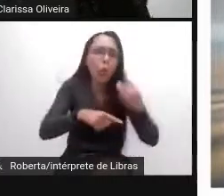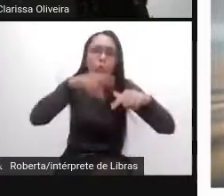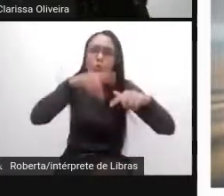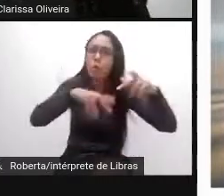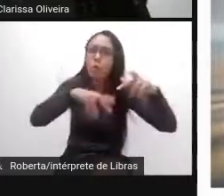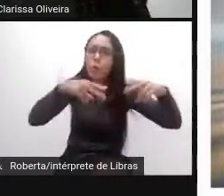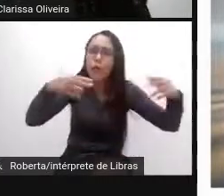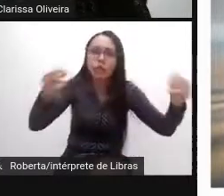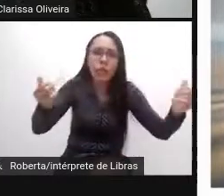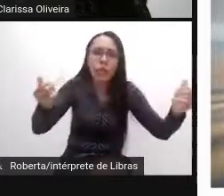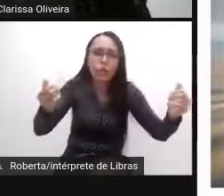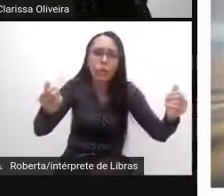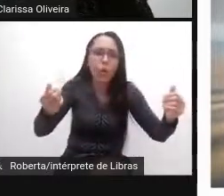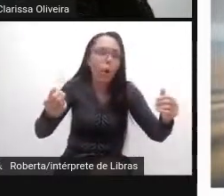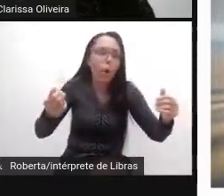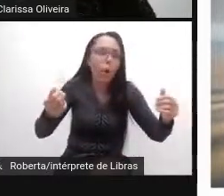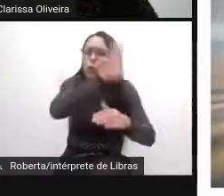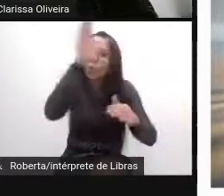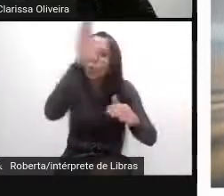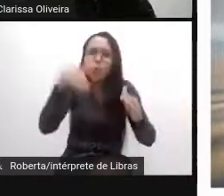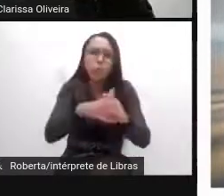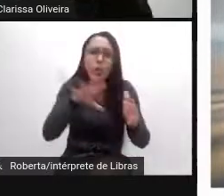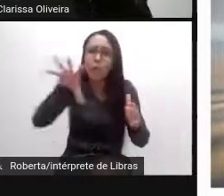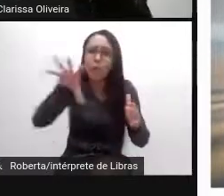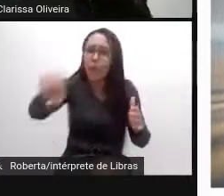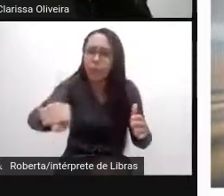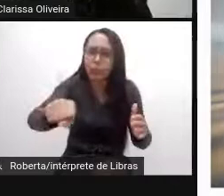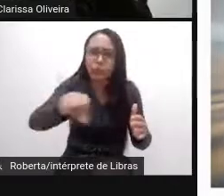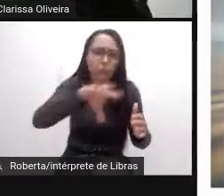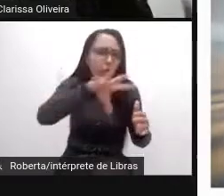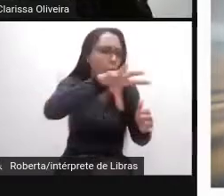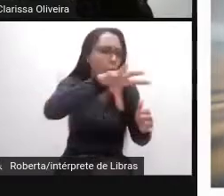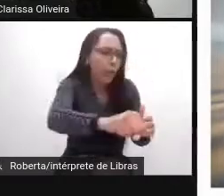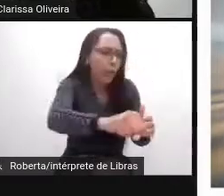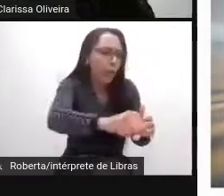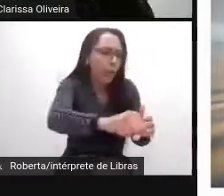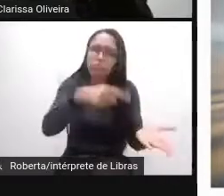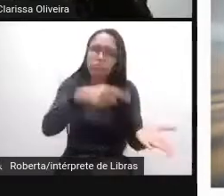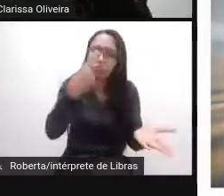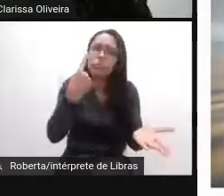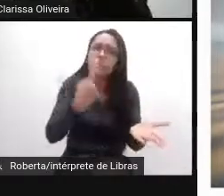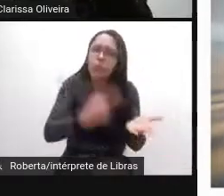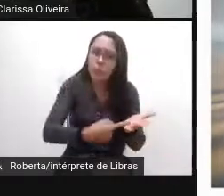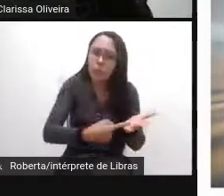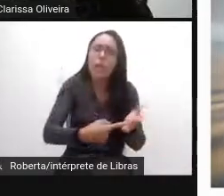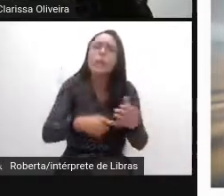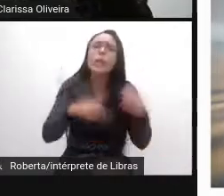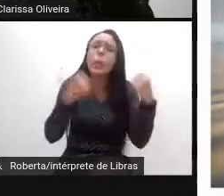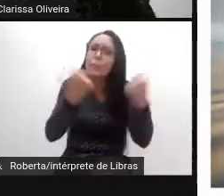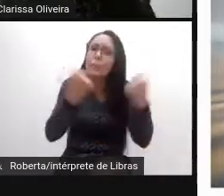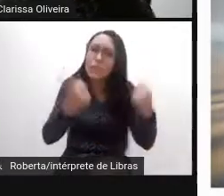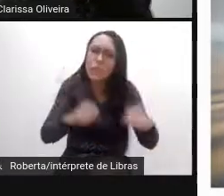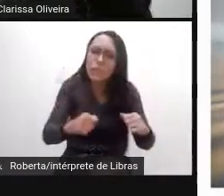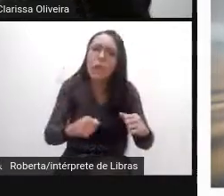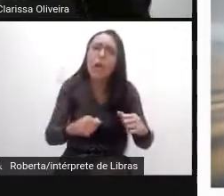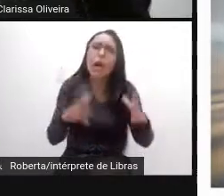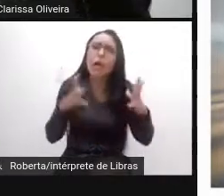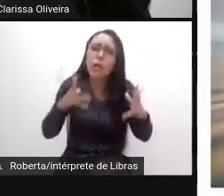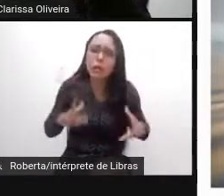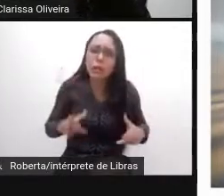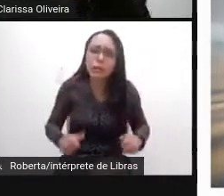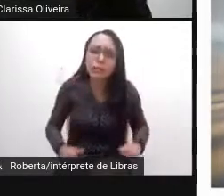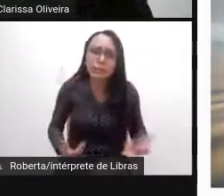em contato, tudo que as pessoas entram em contato, precisam ser higienizados. Como, por exemplo, uma maçaneta